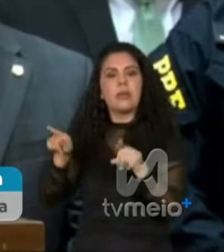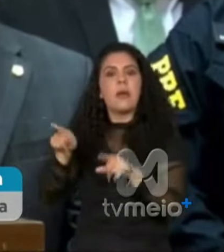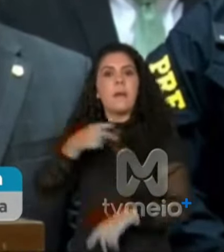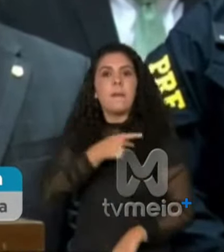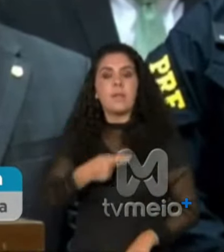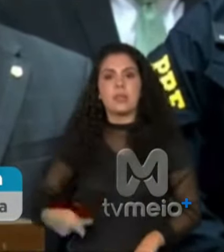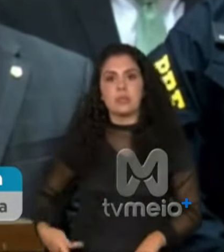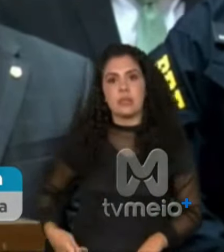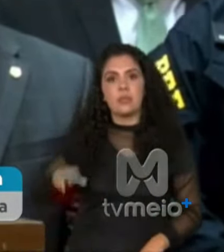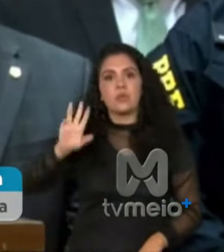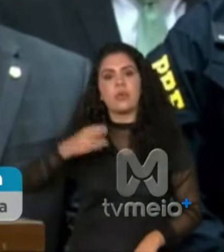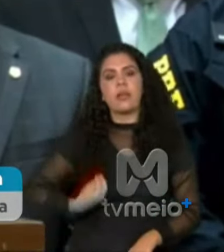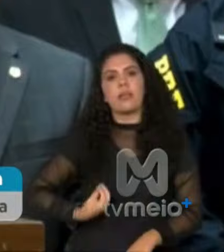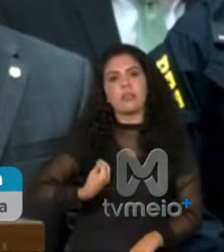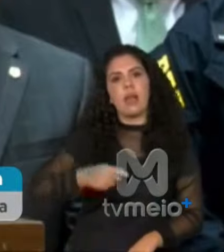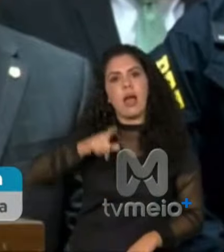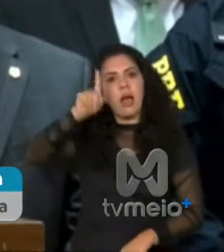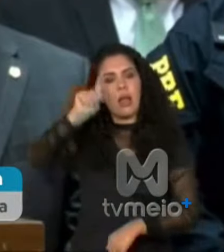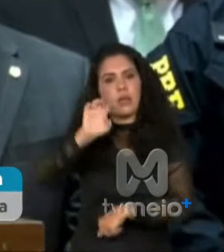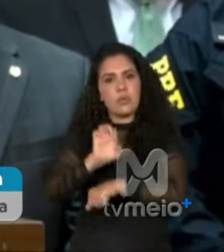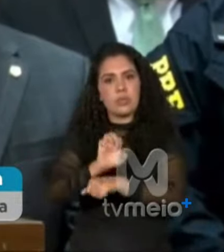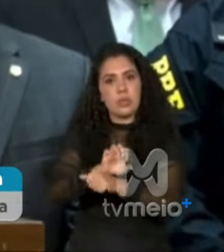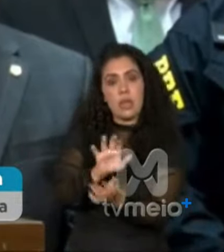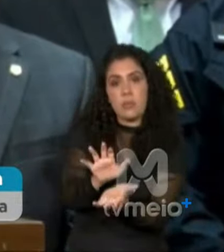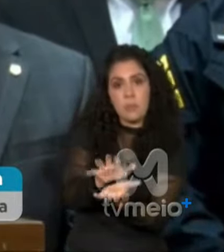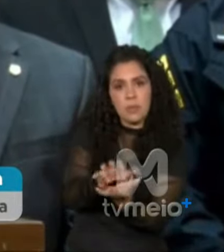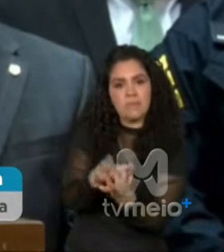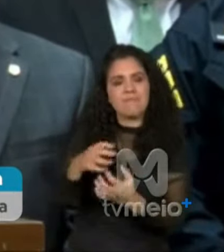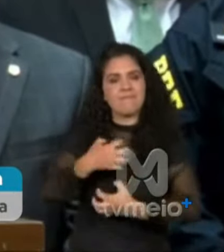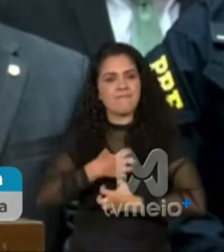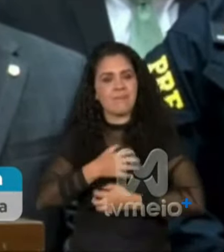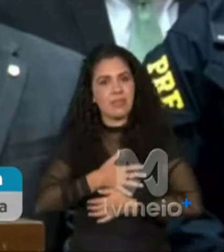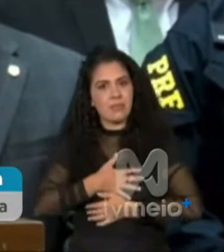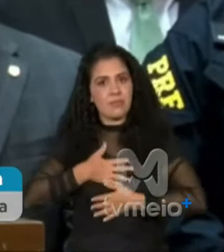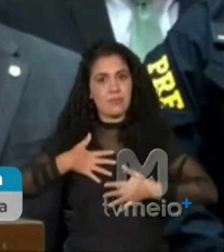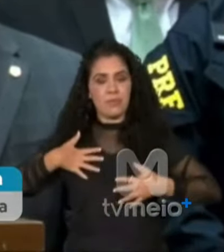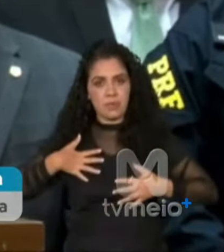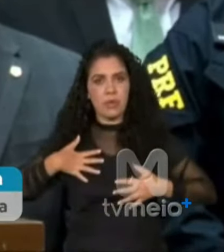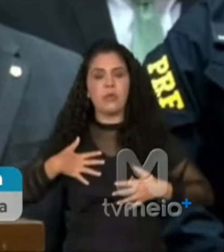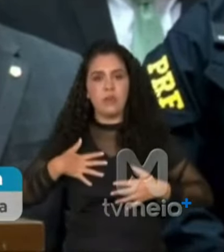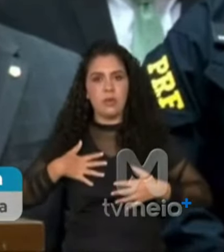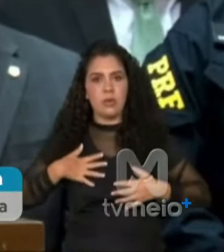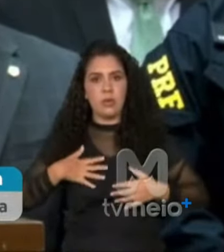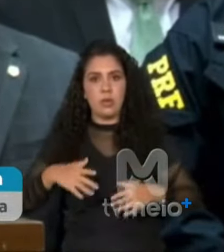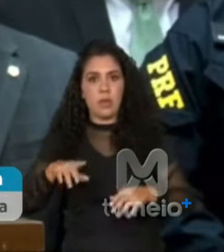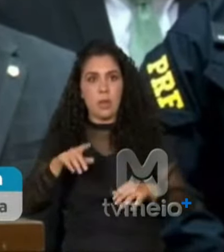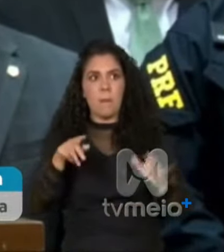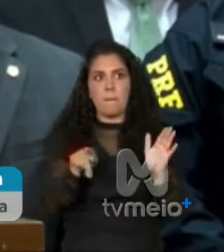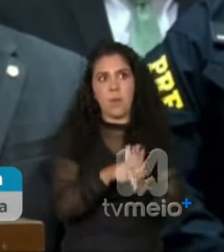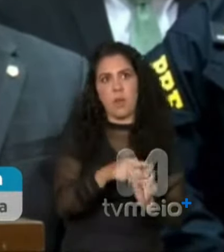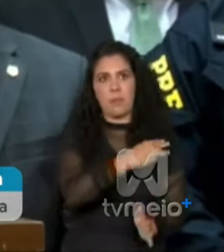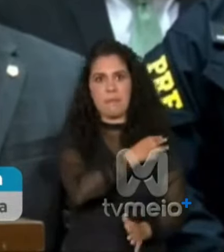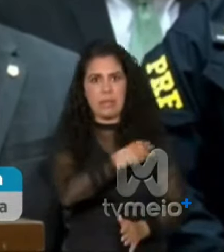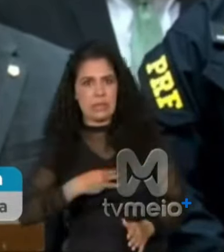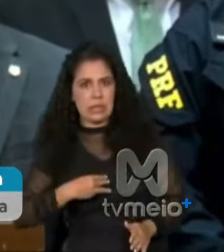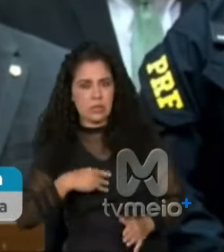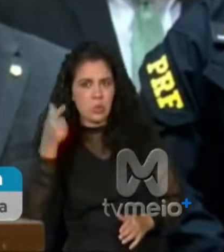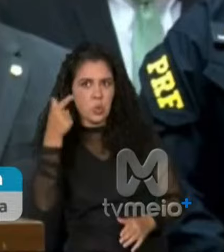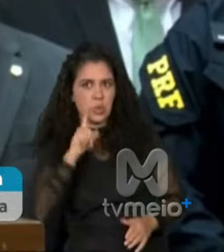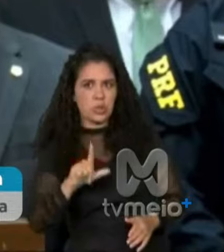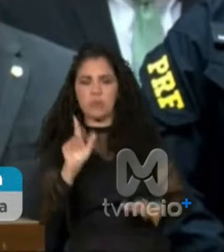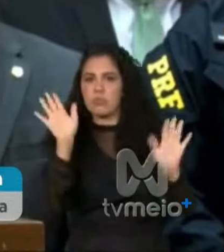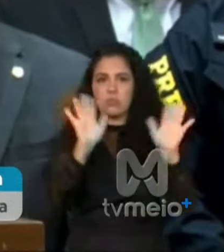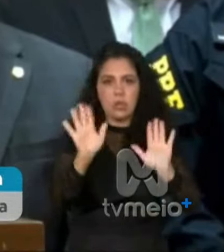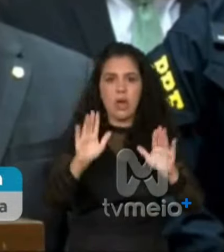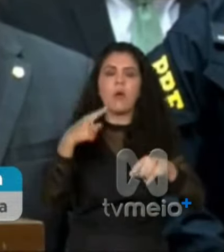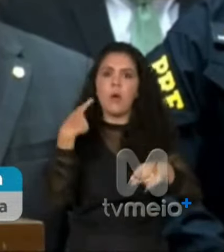no Pernambuco, e que está, obviamente, muito satisfeito, não com o sucesso do ministro, mas com o sucesso do Estado brasileiro,